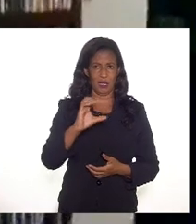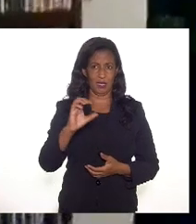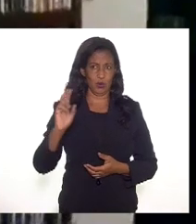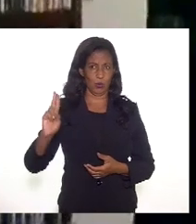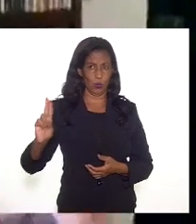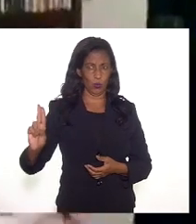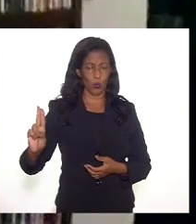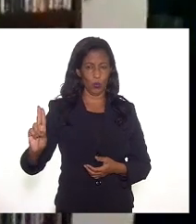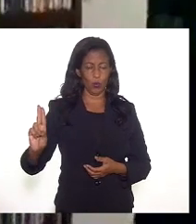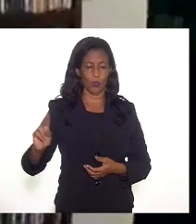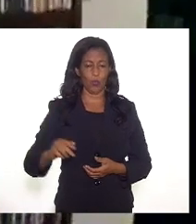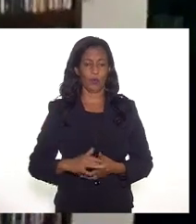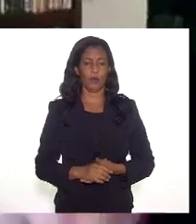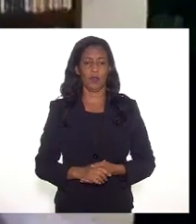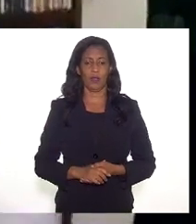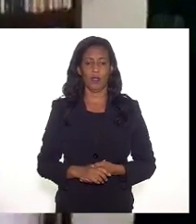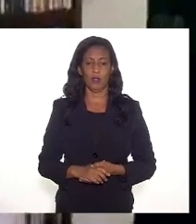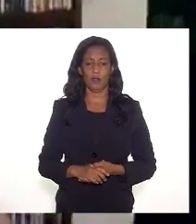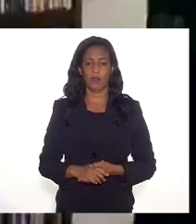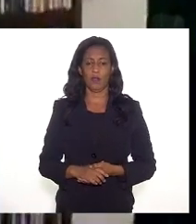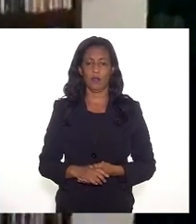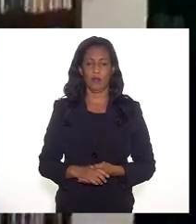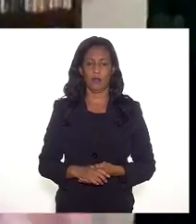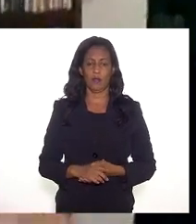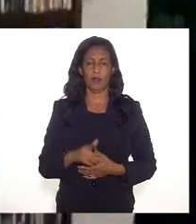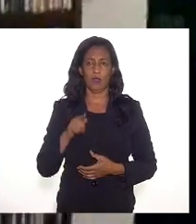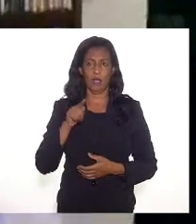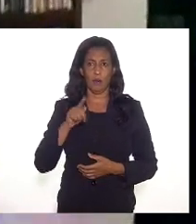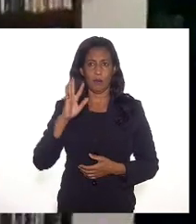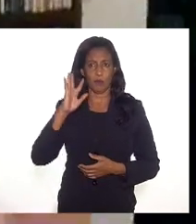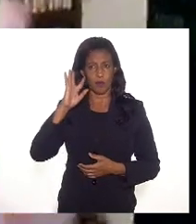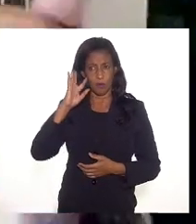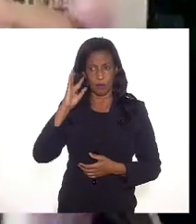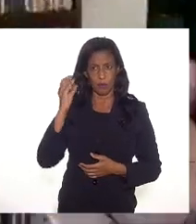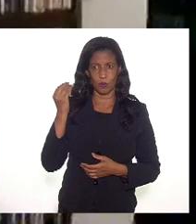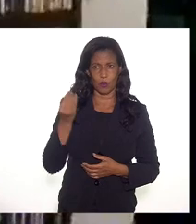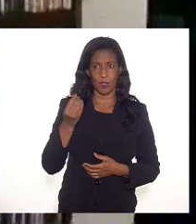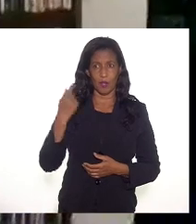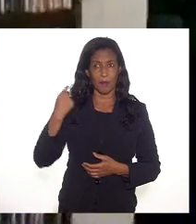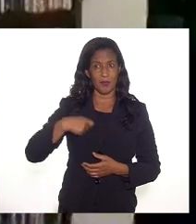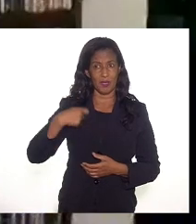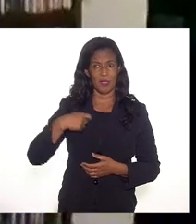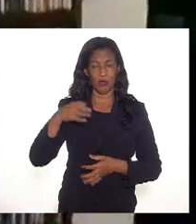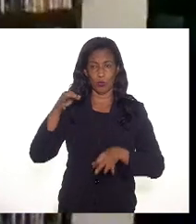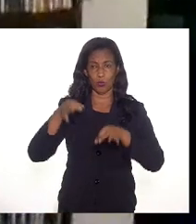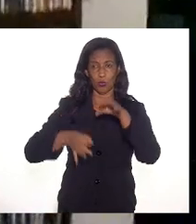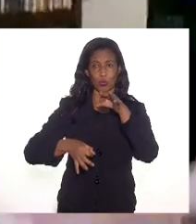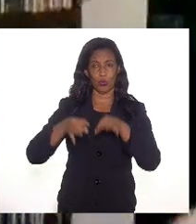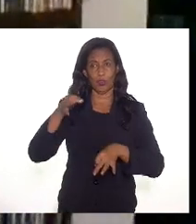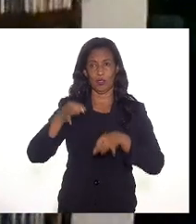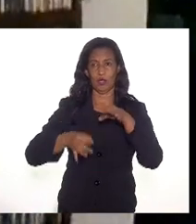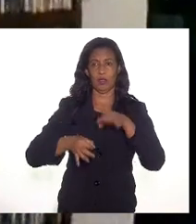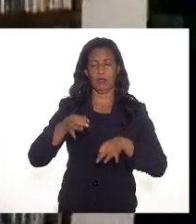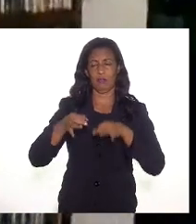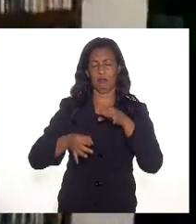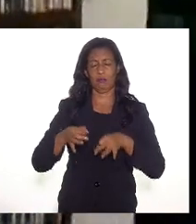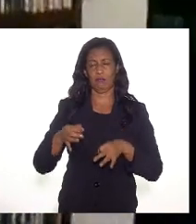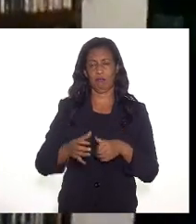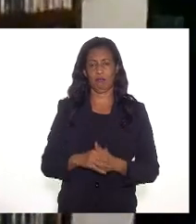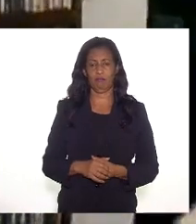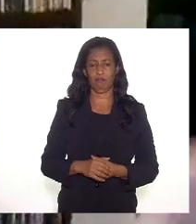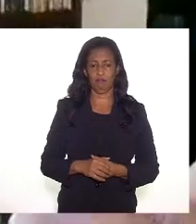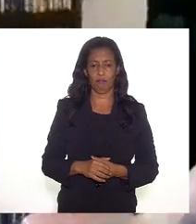é possível que a questão seja também judicializada considerando